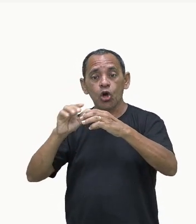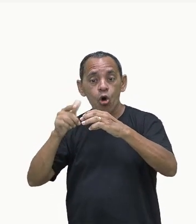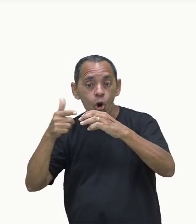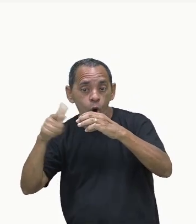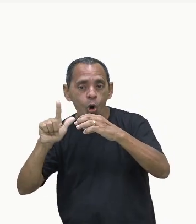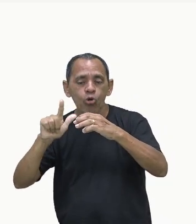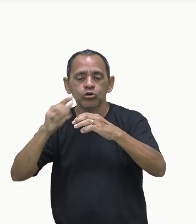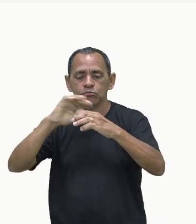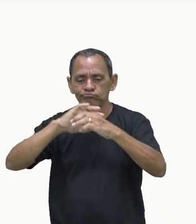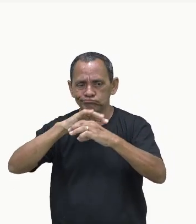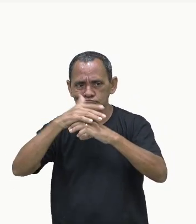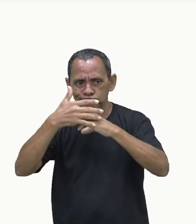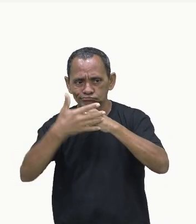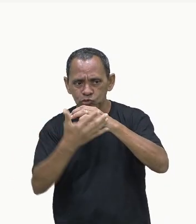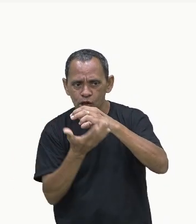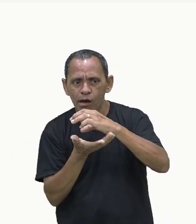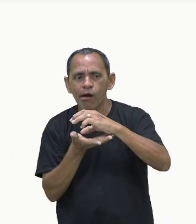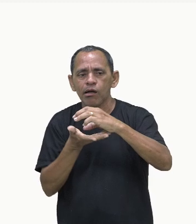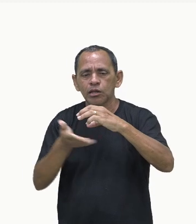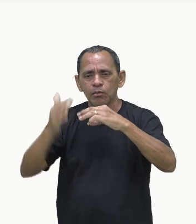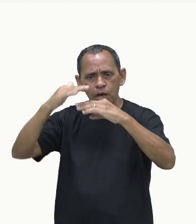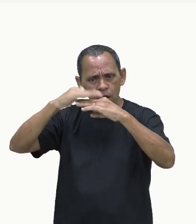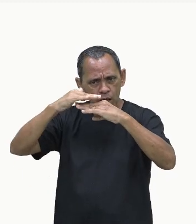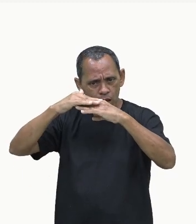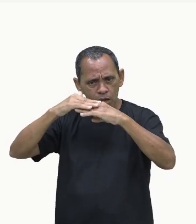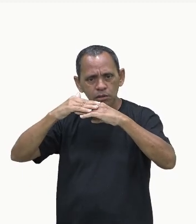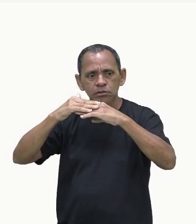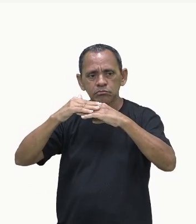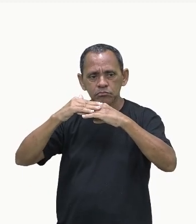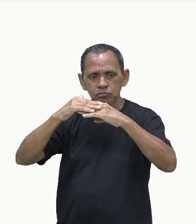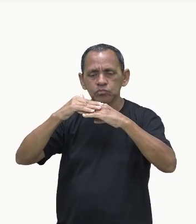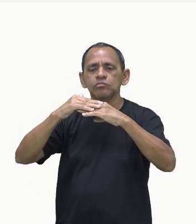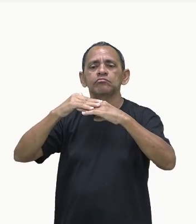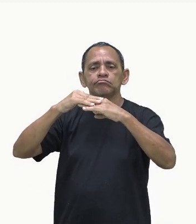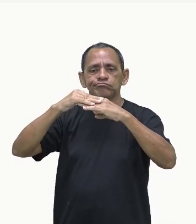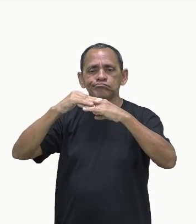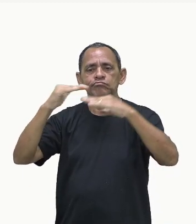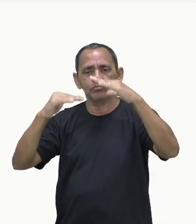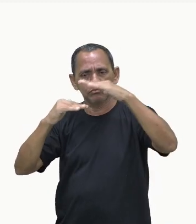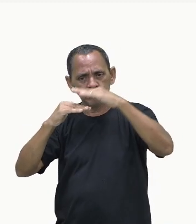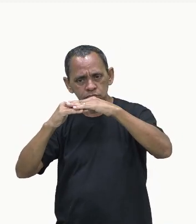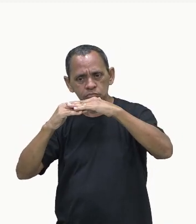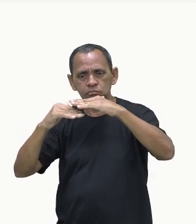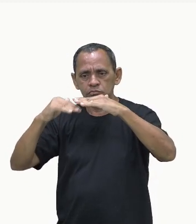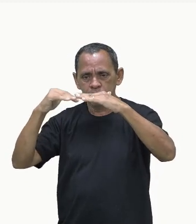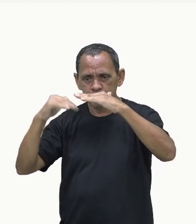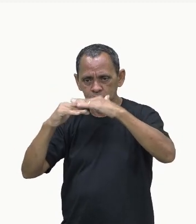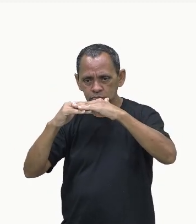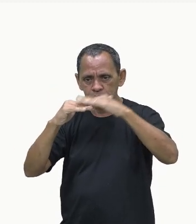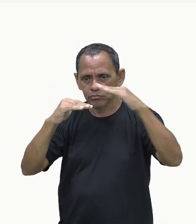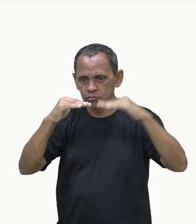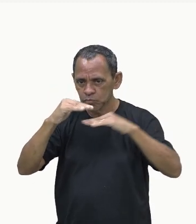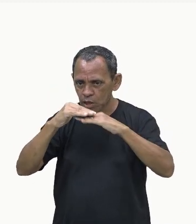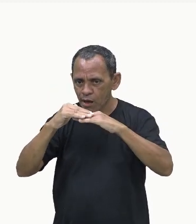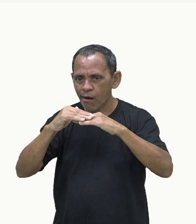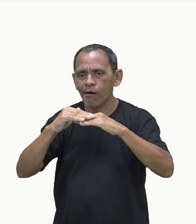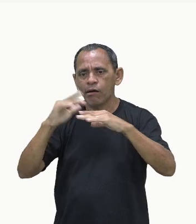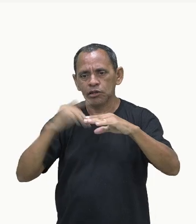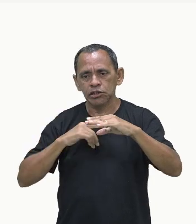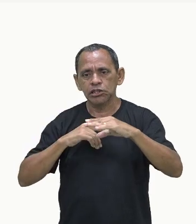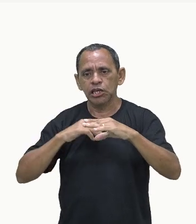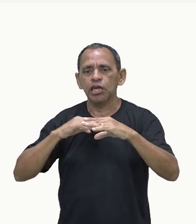segunda parte aqui, ó. Então, assim, nós temos toda a complexidade